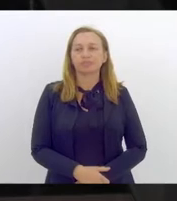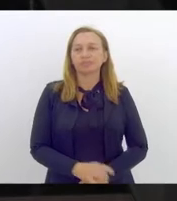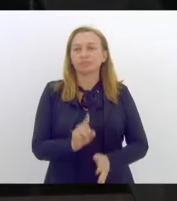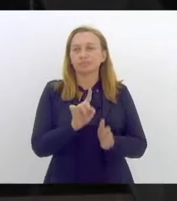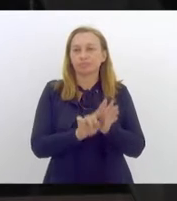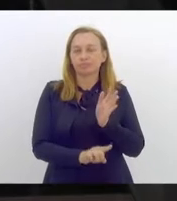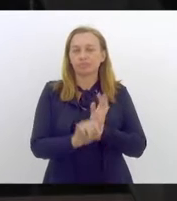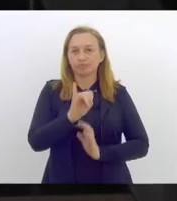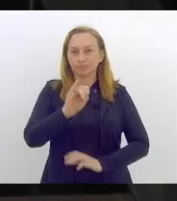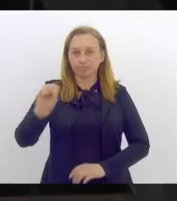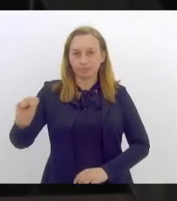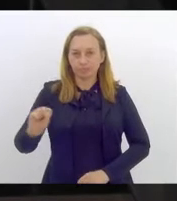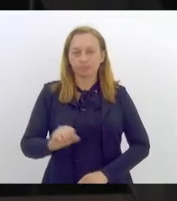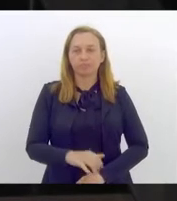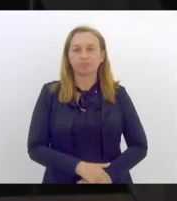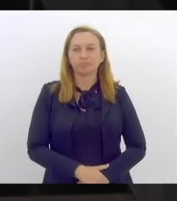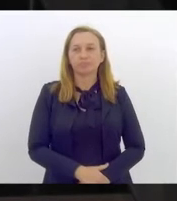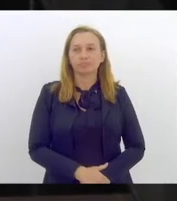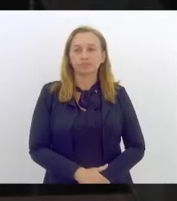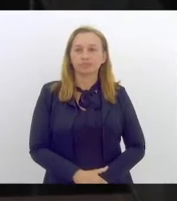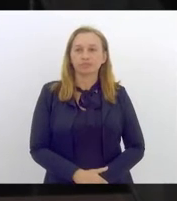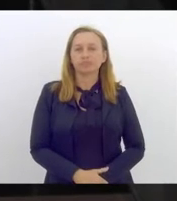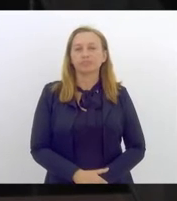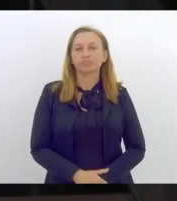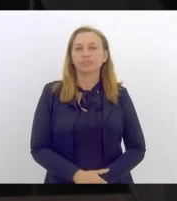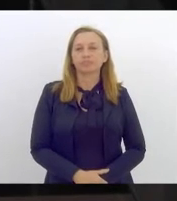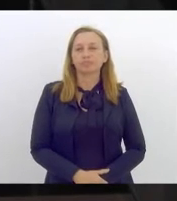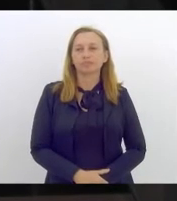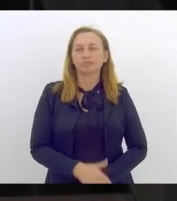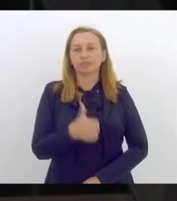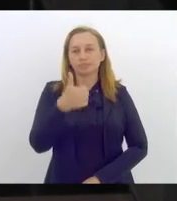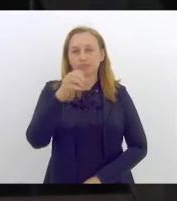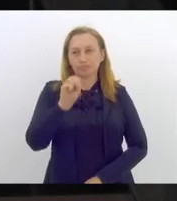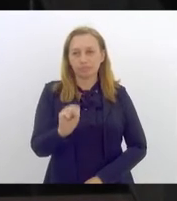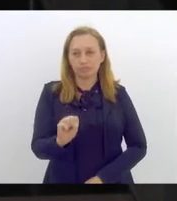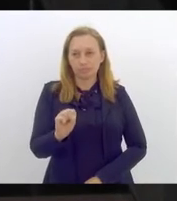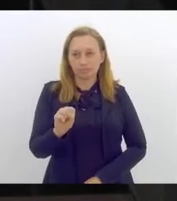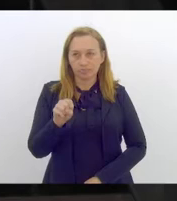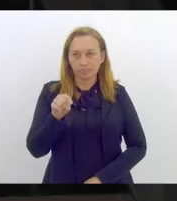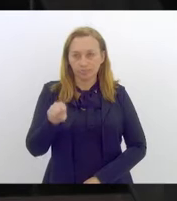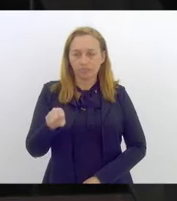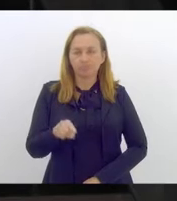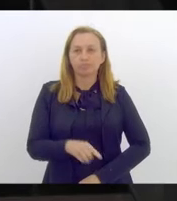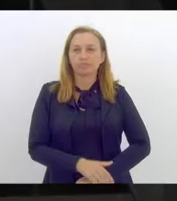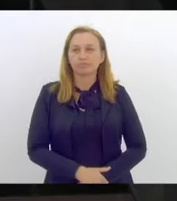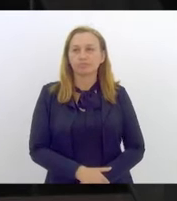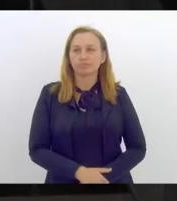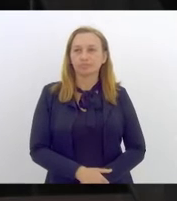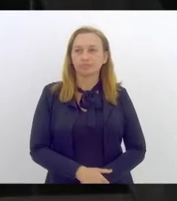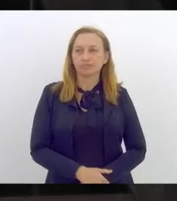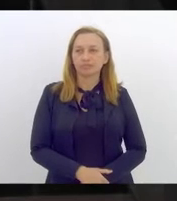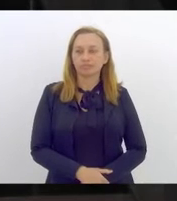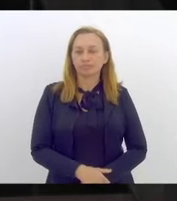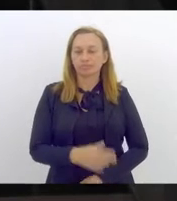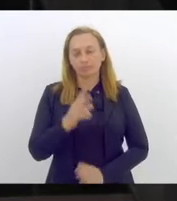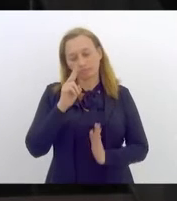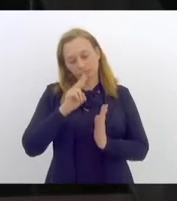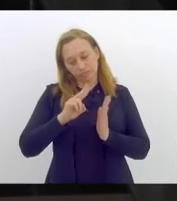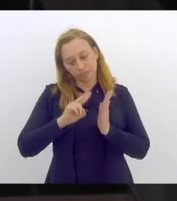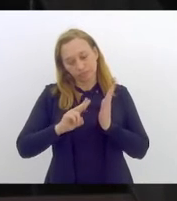do ICMS, da alíquota de ICMS para 18 pontos percentuais, eu